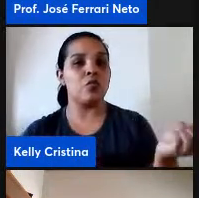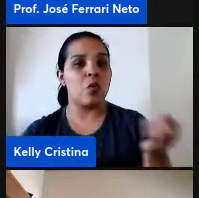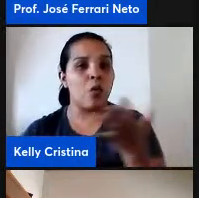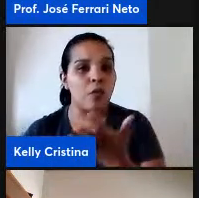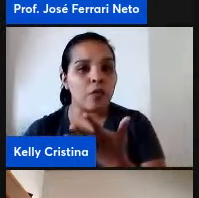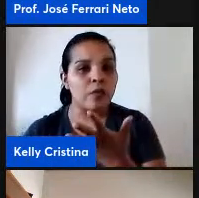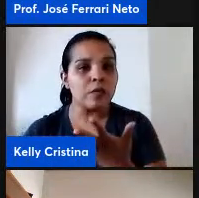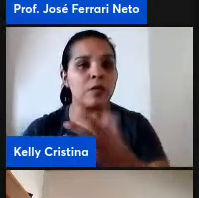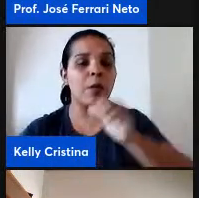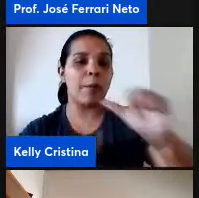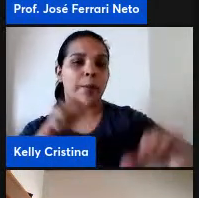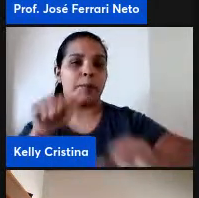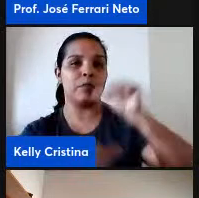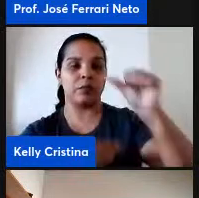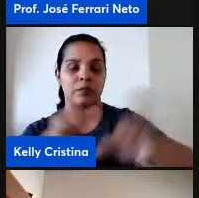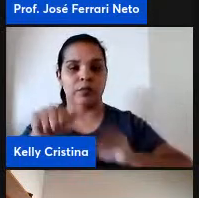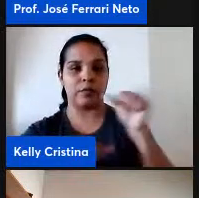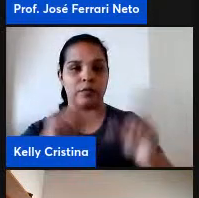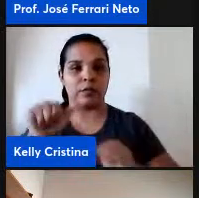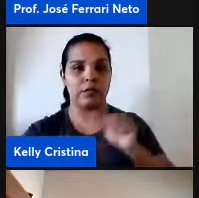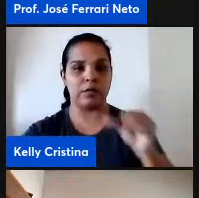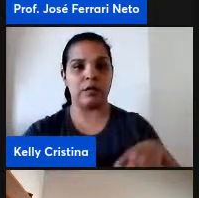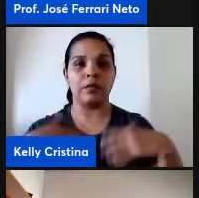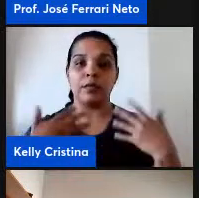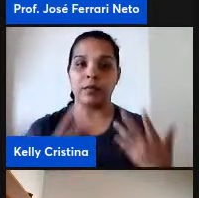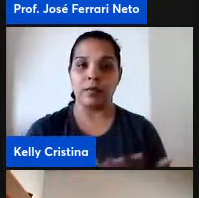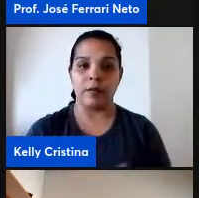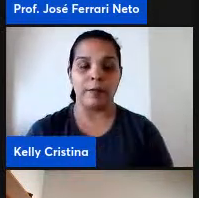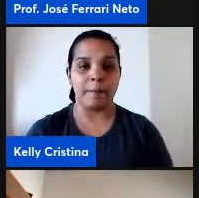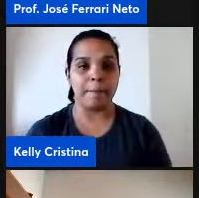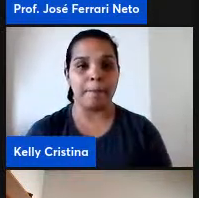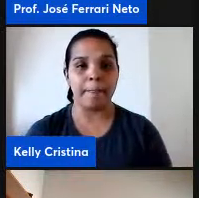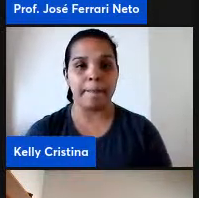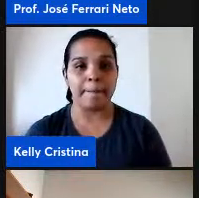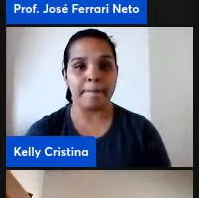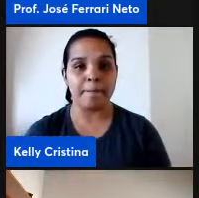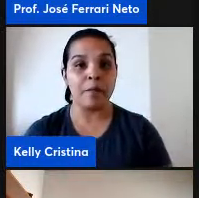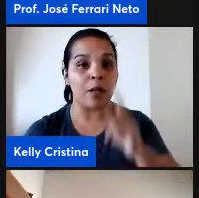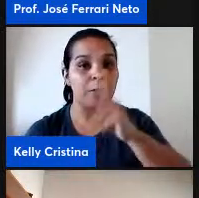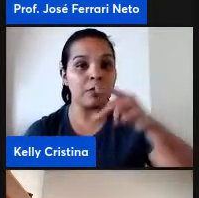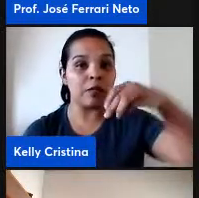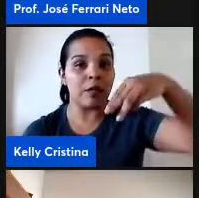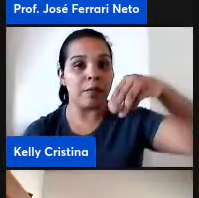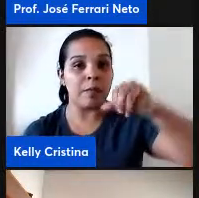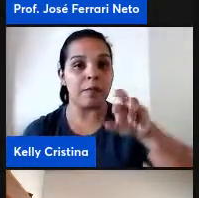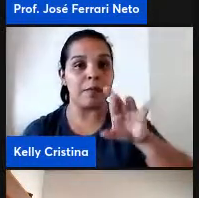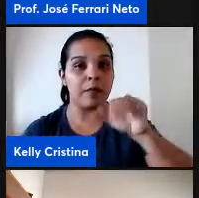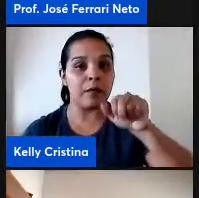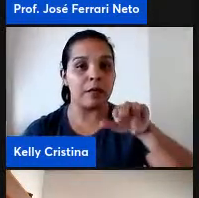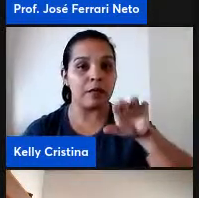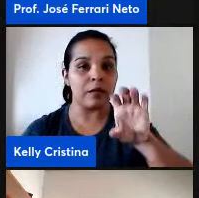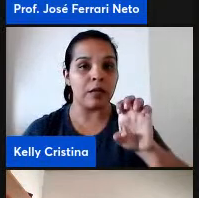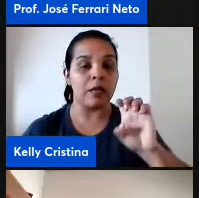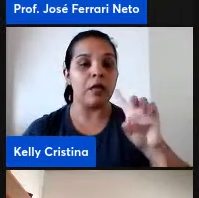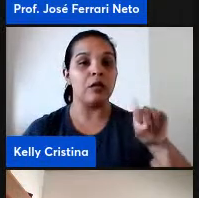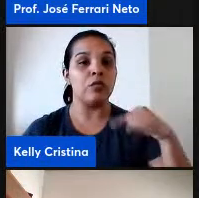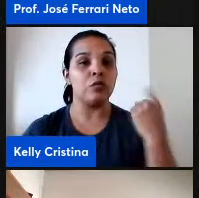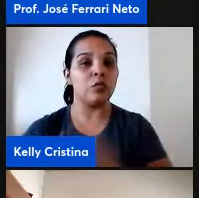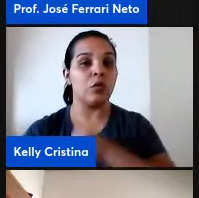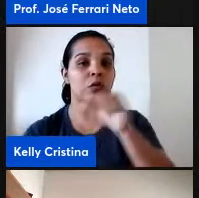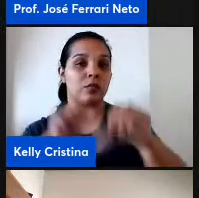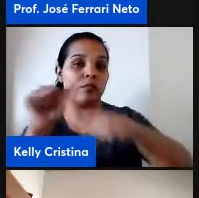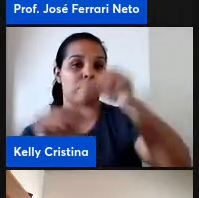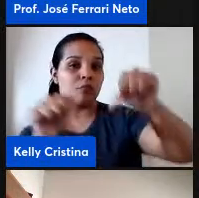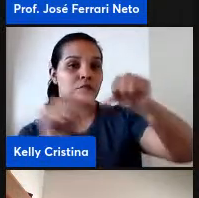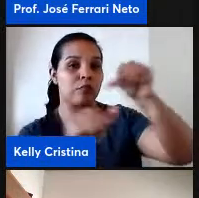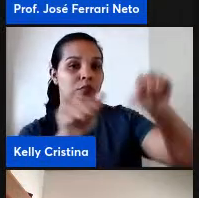novas modificações. Então, enfim, como a professora Maria Regina disse, nós modificamos, né? Eu acho que